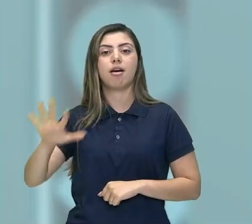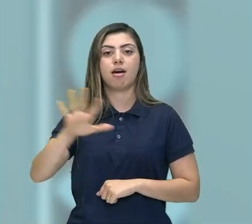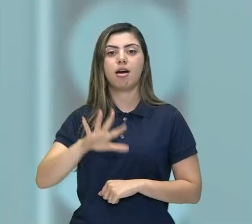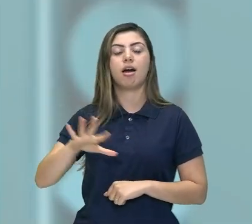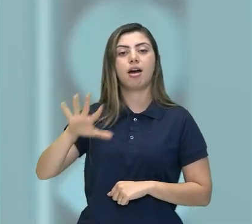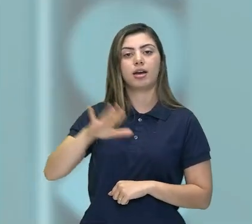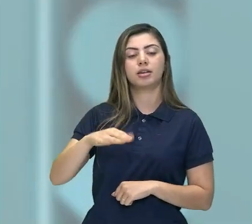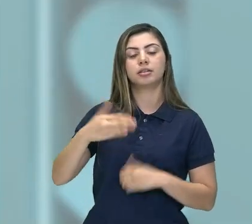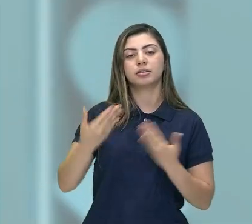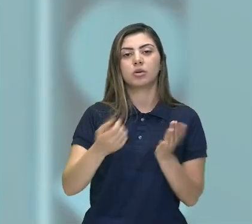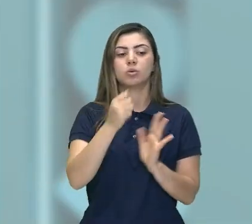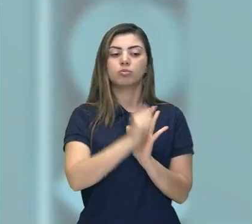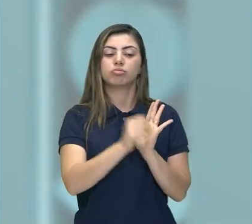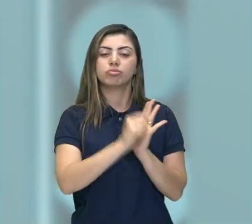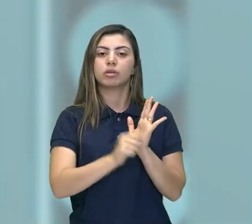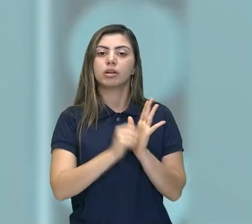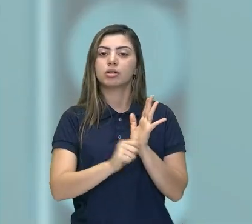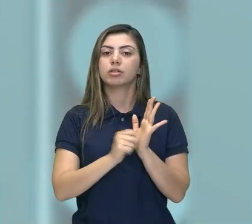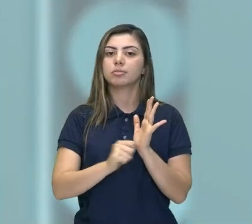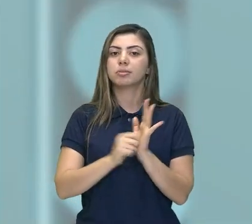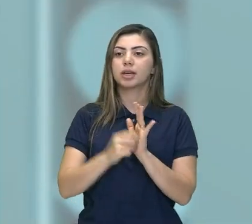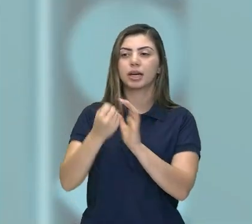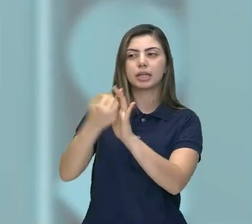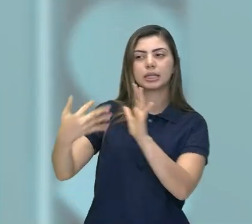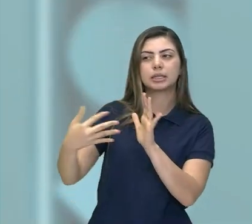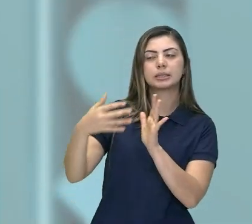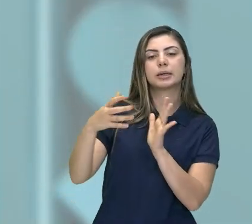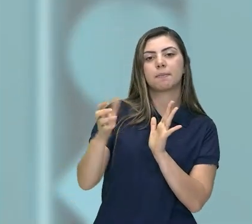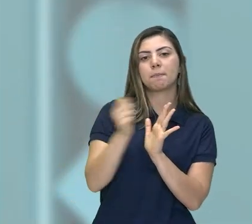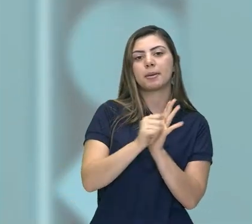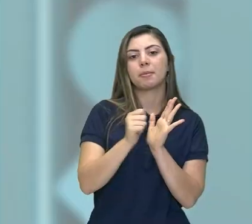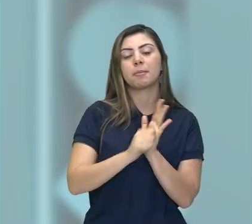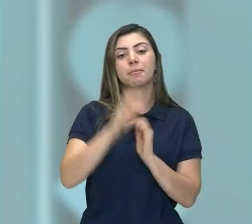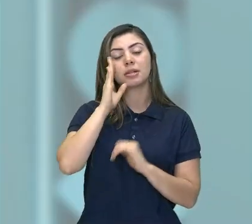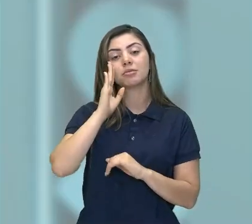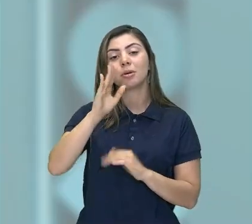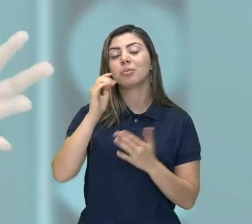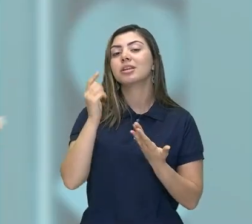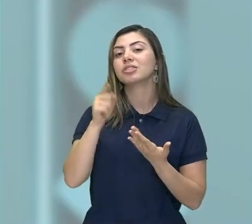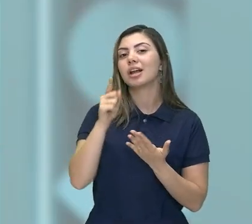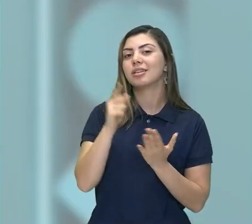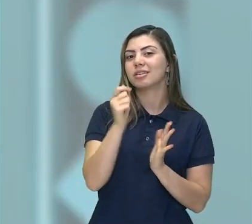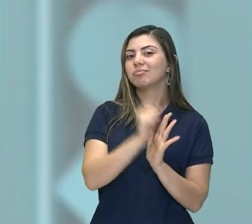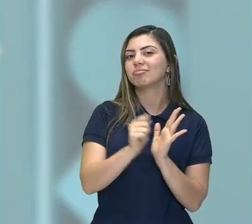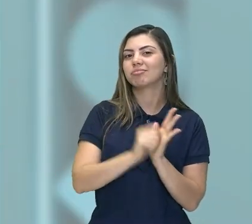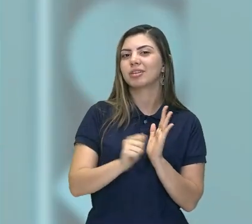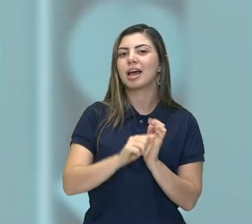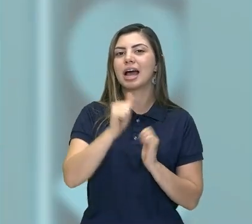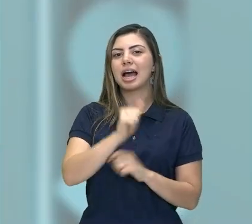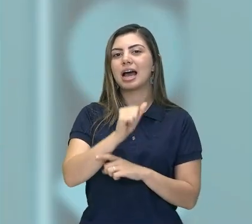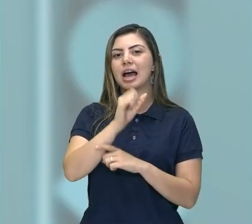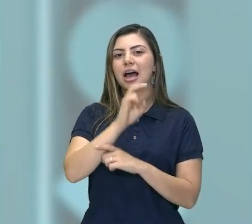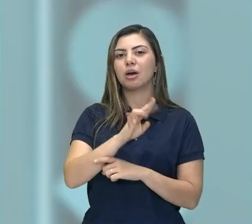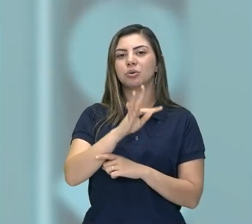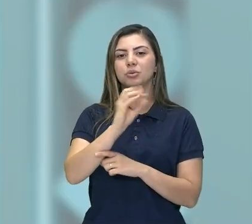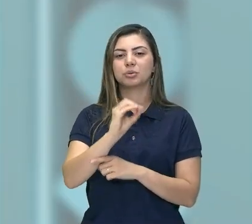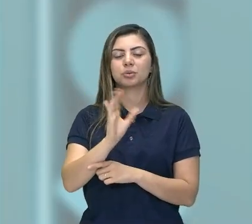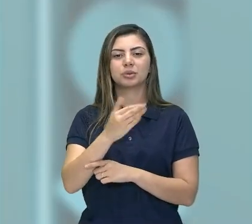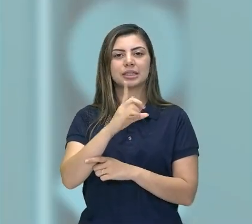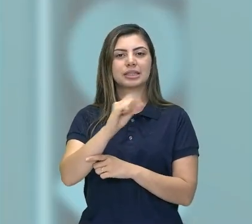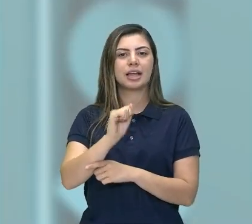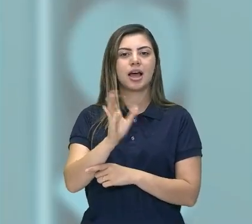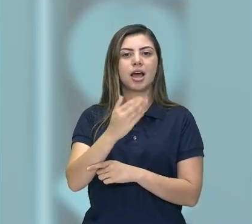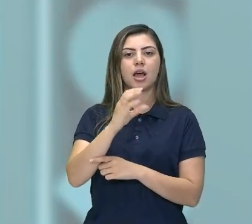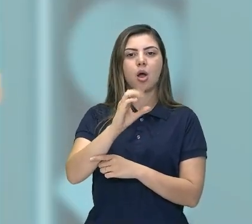suas obras, sobretudo quando a gente for falar aí do Alto da Compadecida, né? Quem já viu aí, inclusive virou filme, não é? A